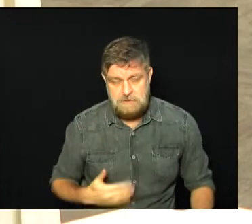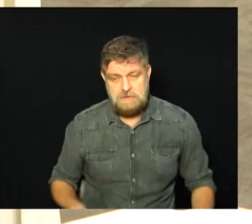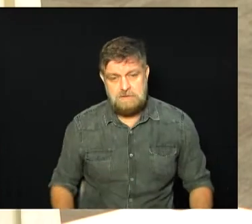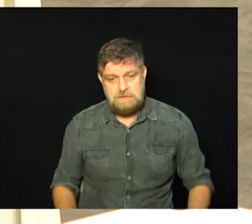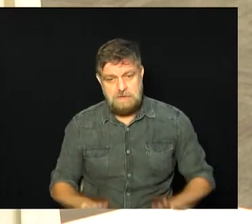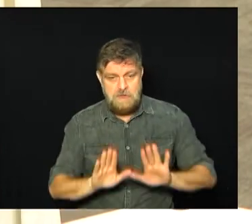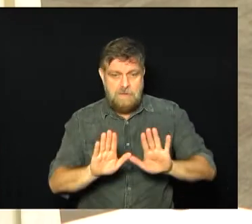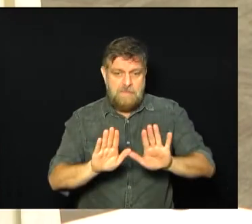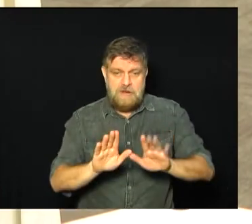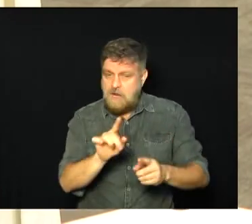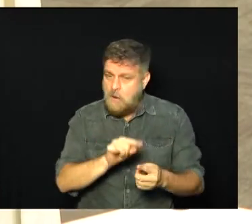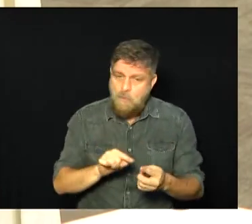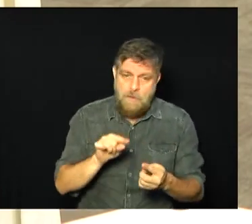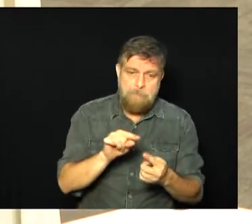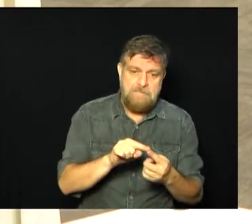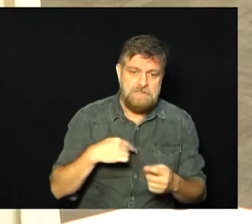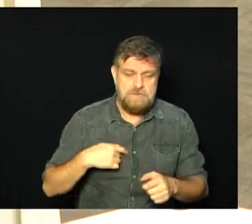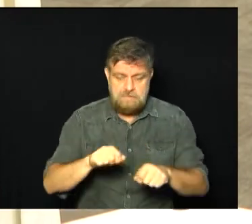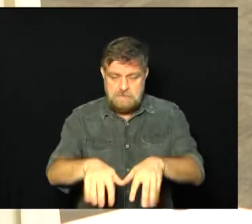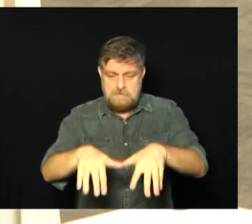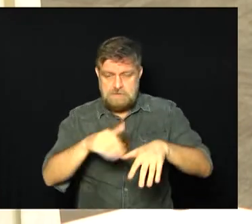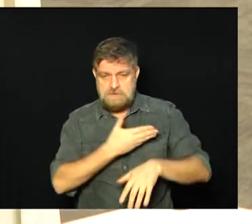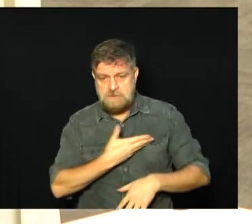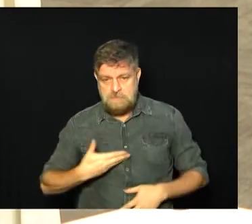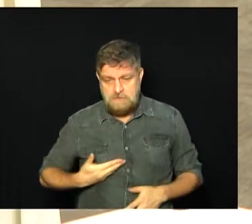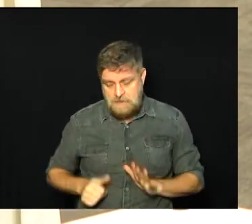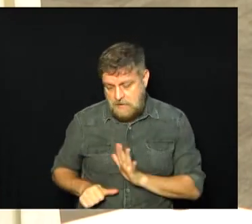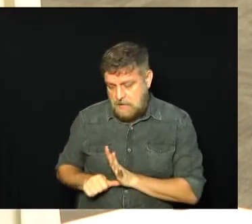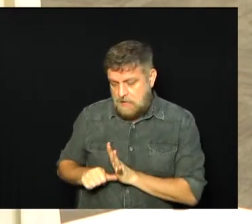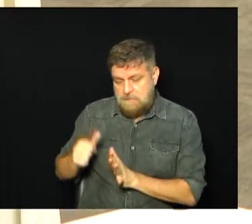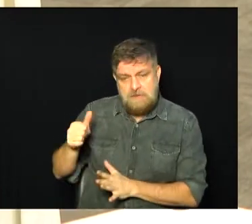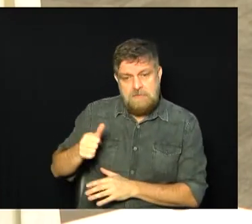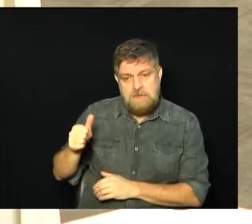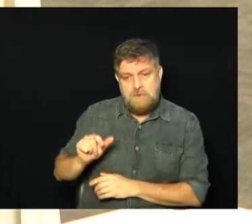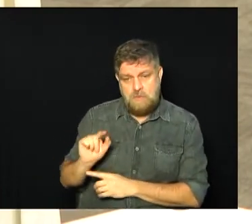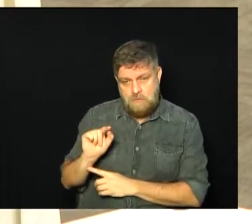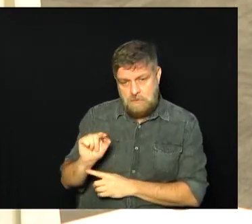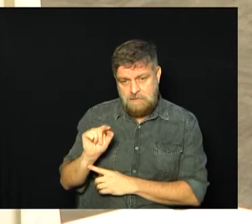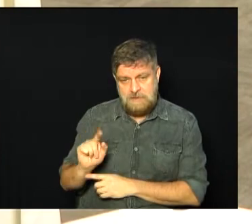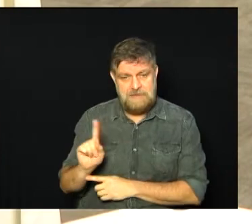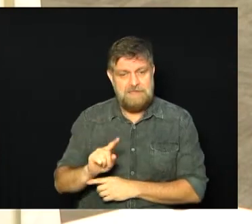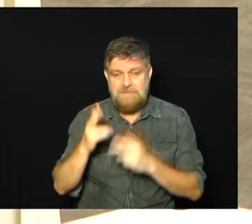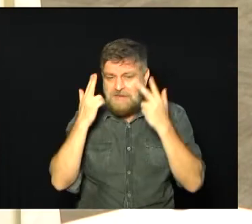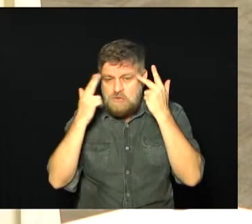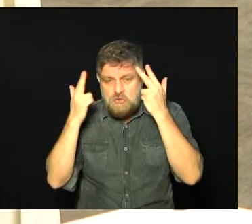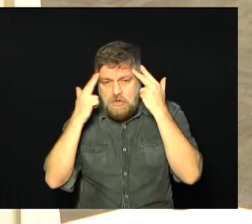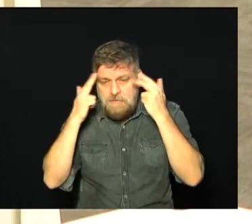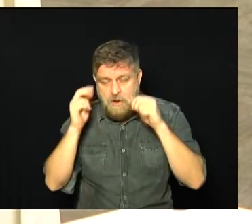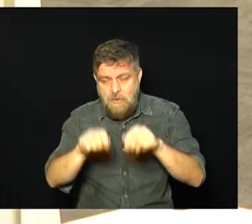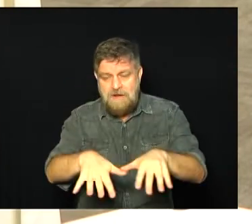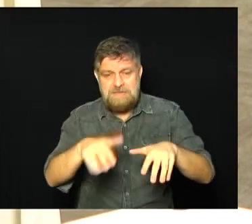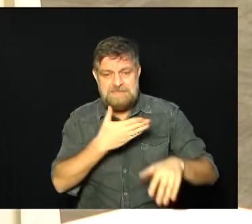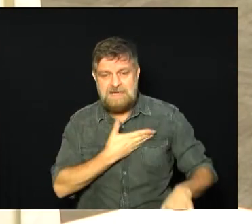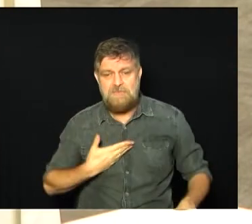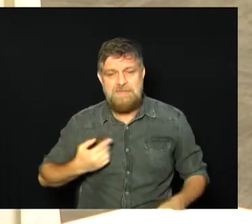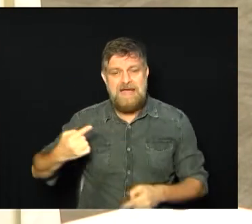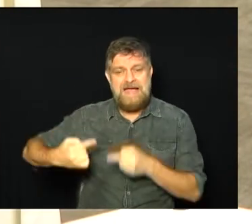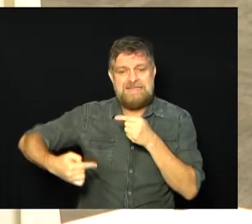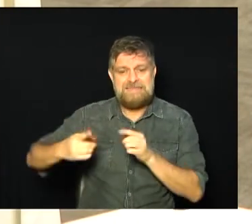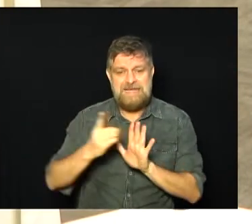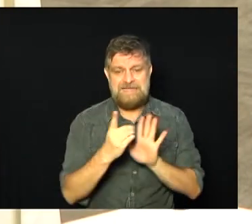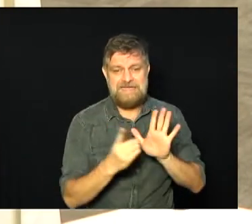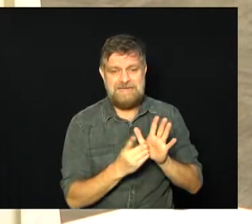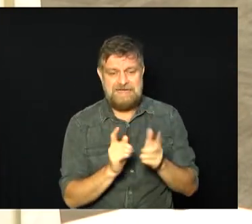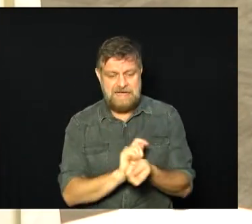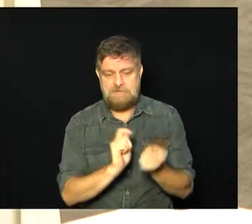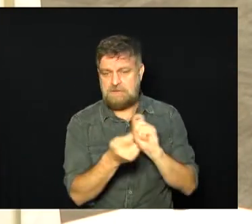Mas esse é o objetivo da audiência pública, né? Primeiro, não é comum você fazer audiência pública para discutir alteração de